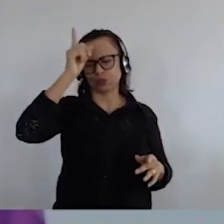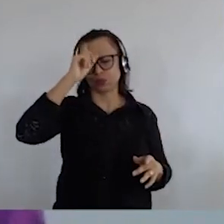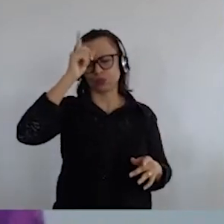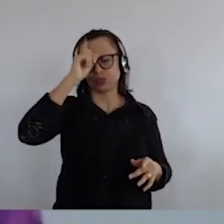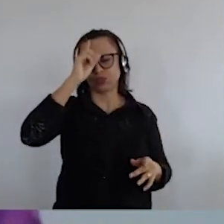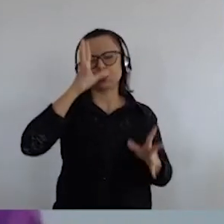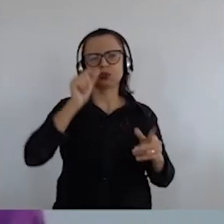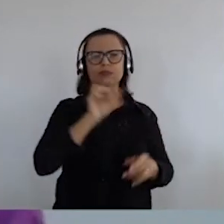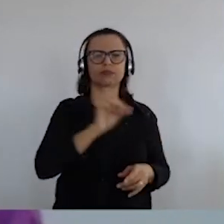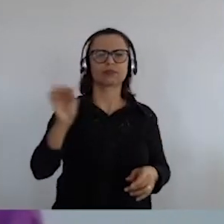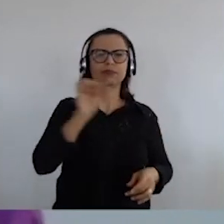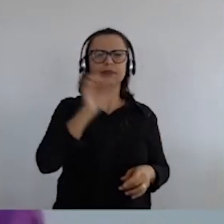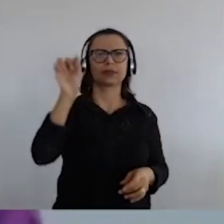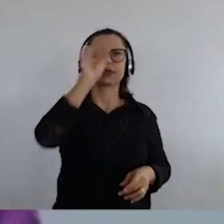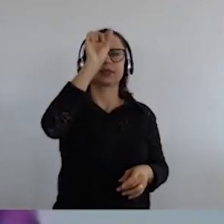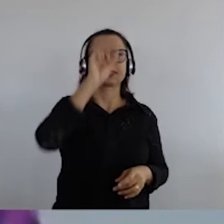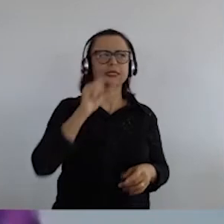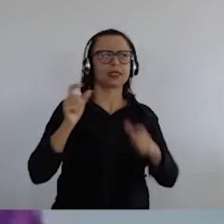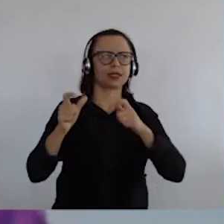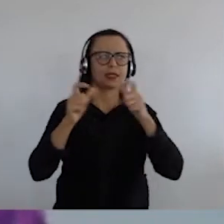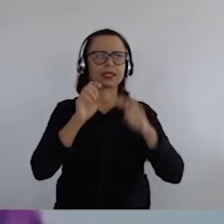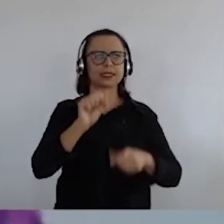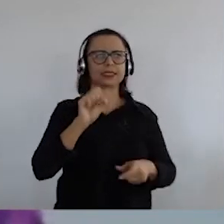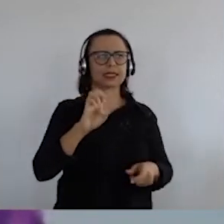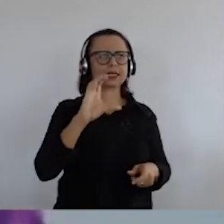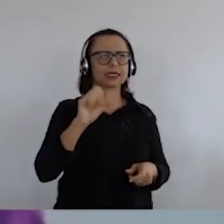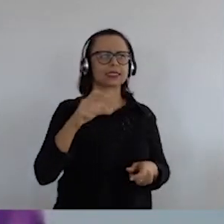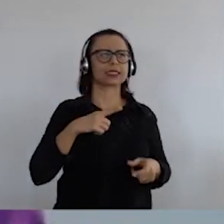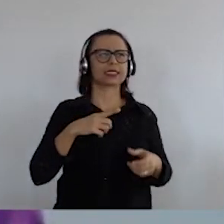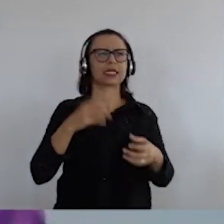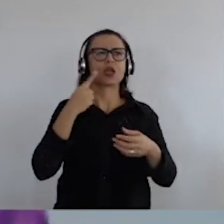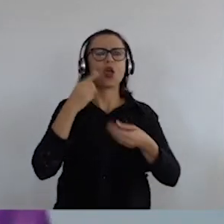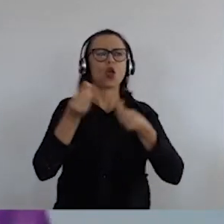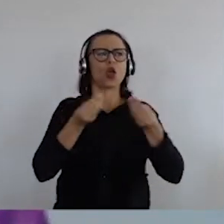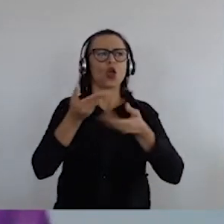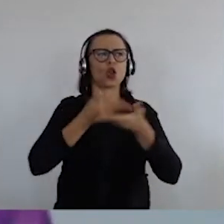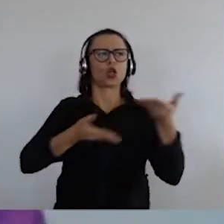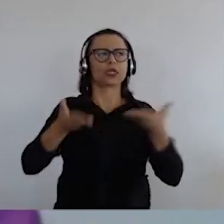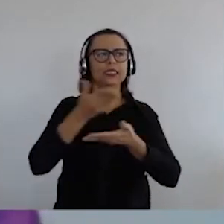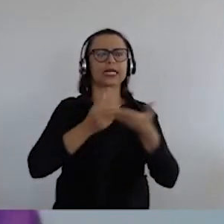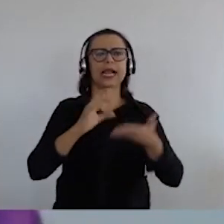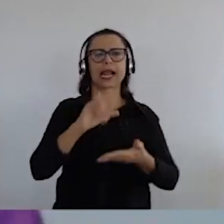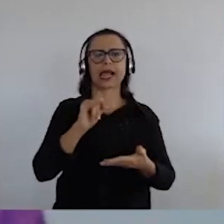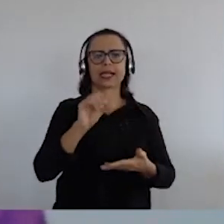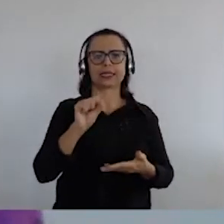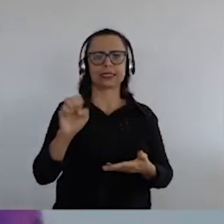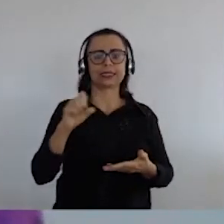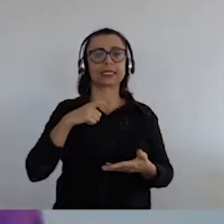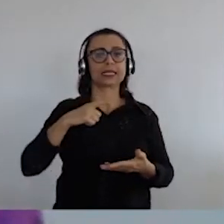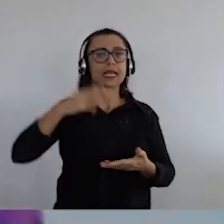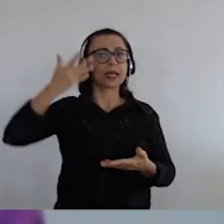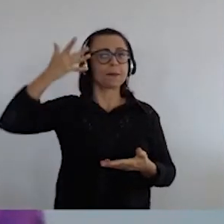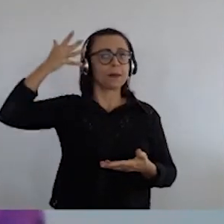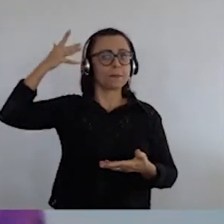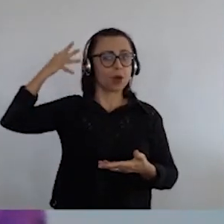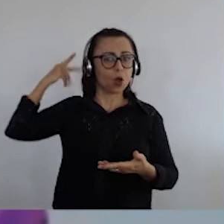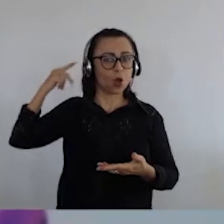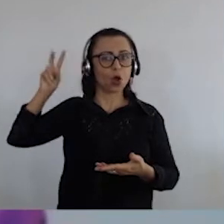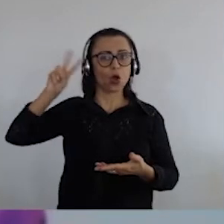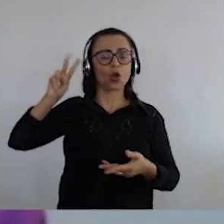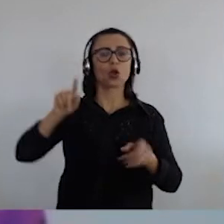que juntos possamos lutar pelas prerrogativas de nossa classe. Cumpre ainda rememorar aqui para os